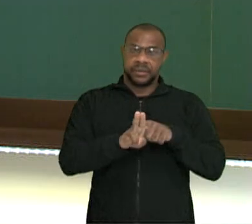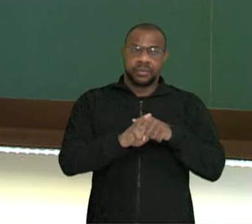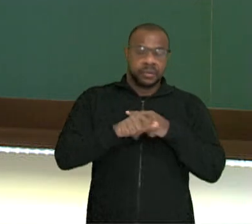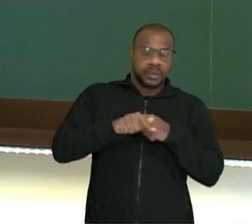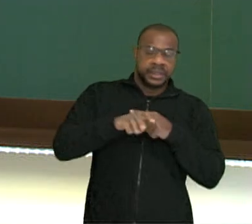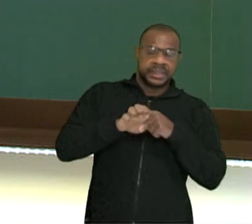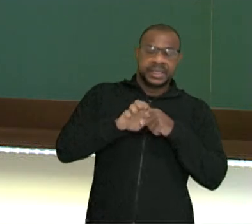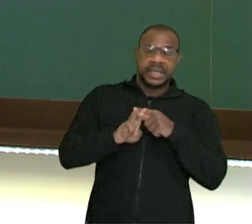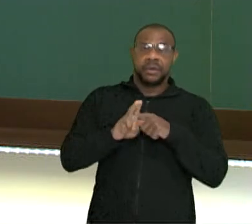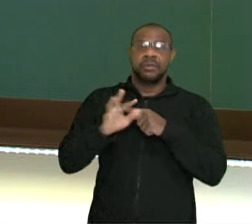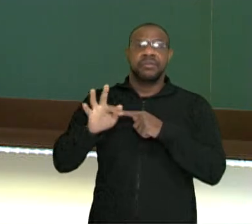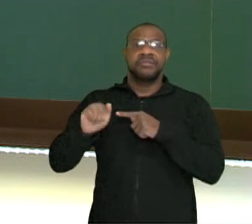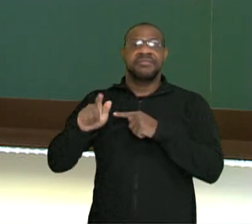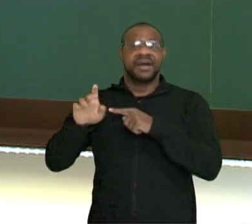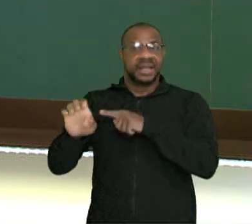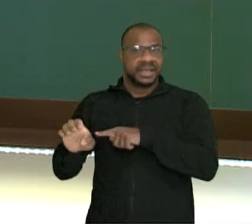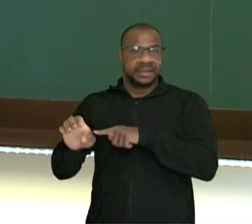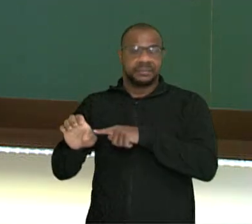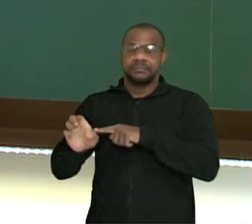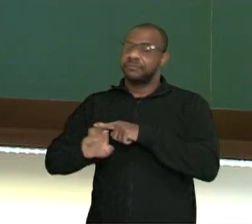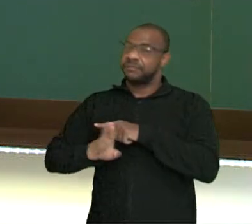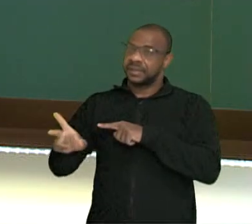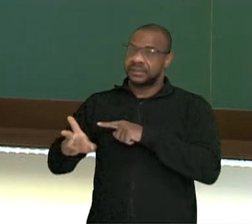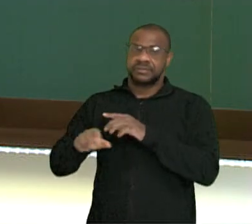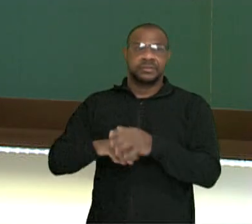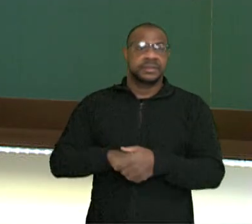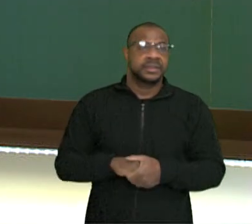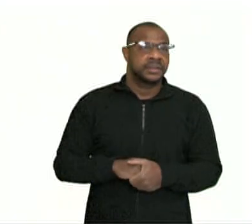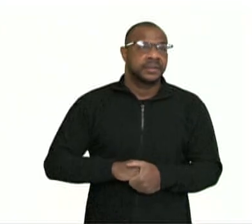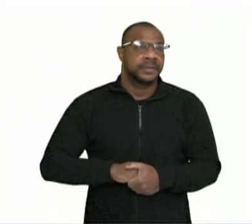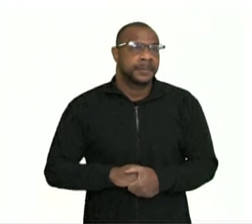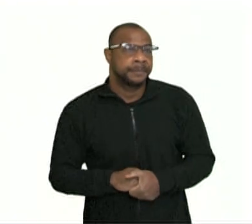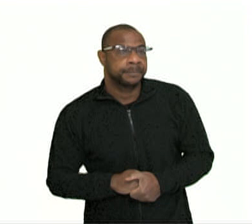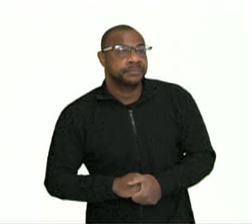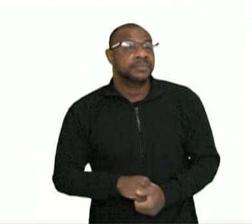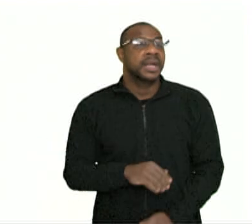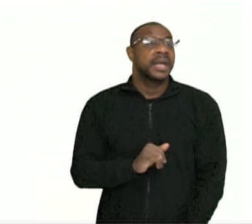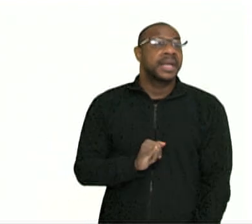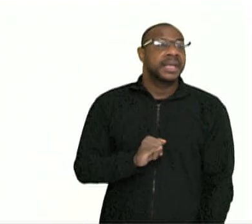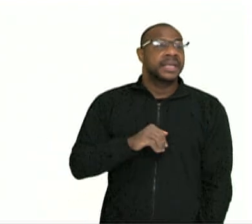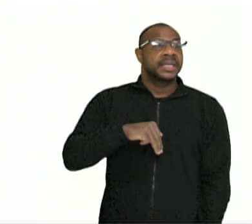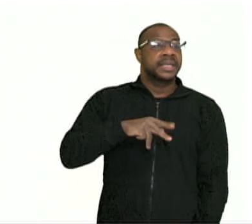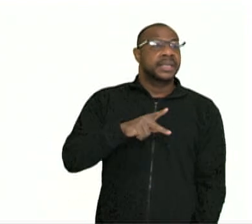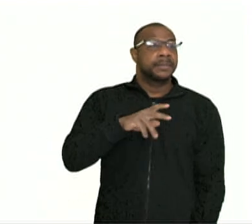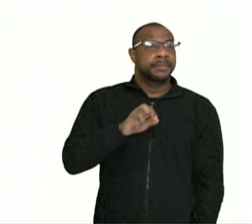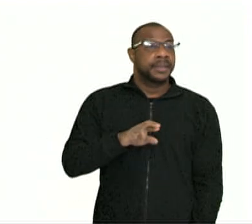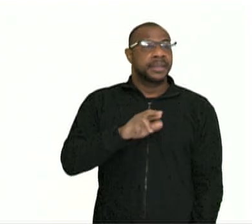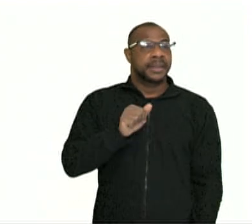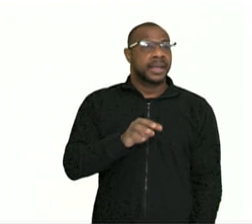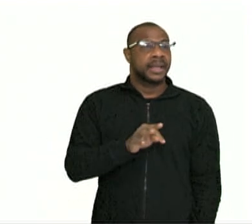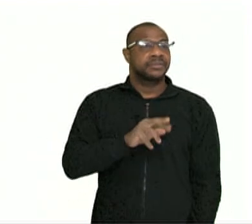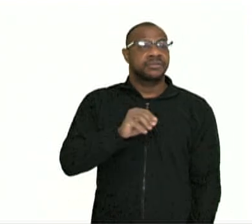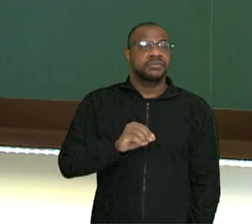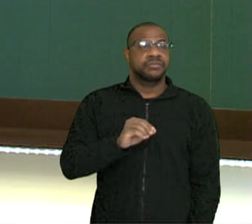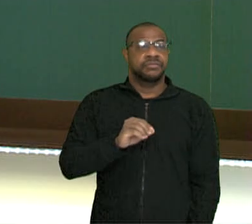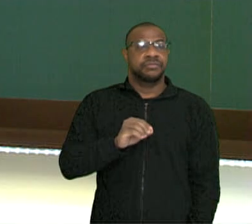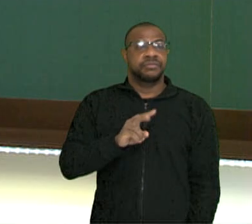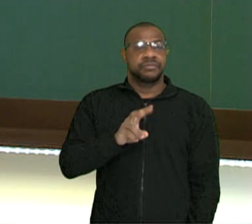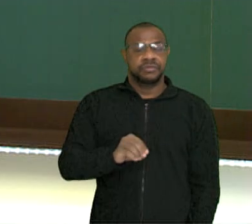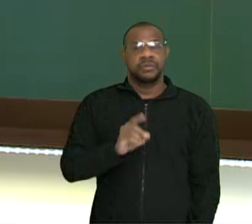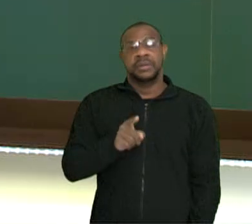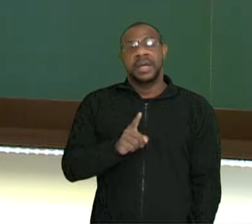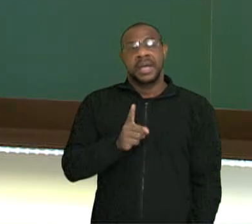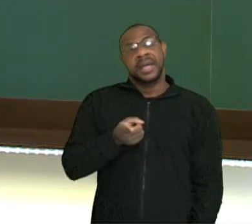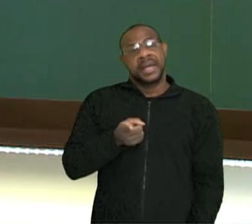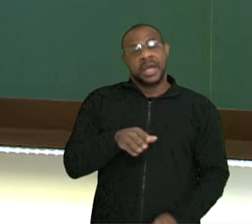fale. E o imperativo, que é um pedido, uma ordem, um conselho, o que eu tenho? Eu tenho imperativo afirmativo